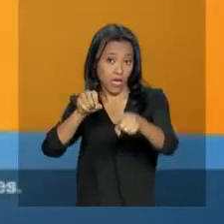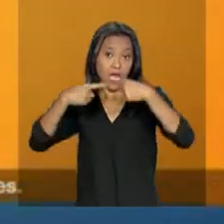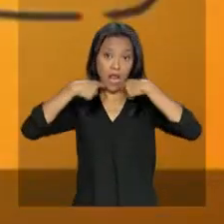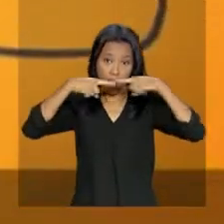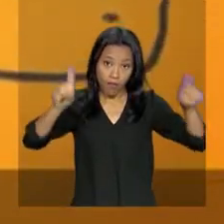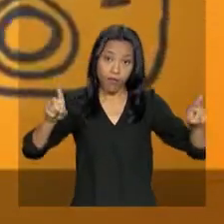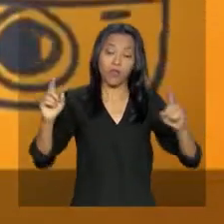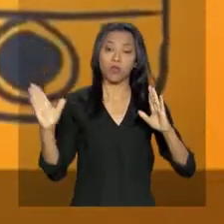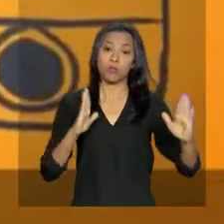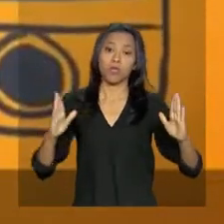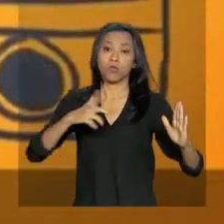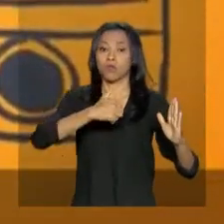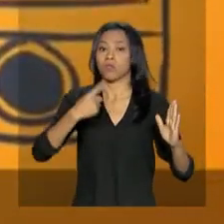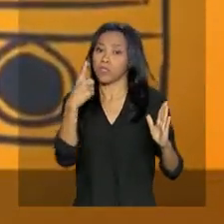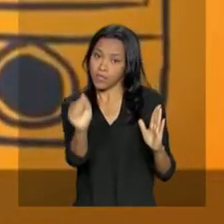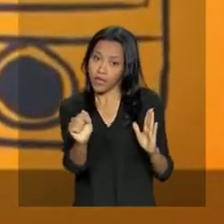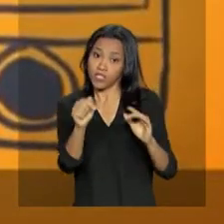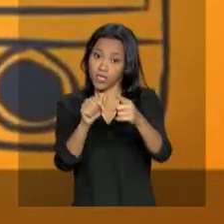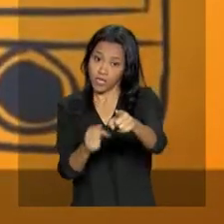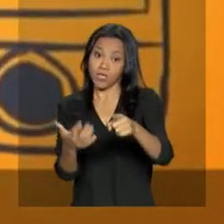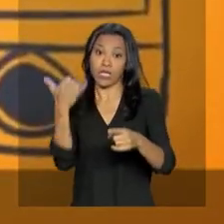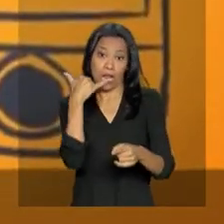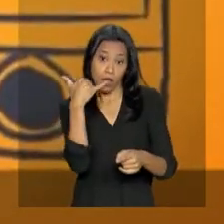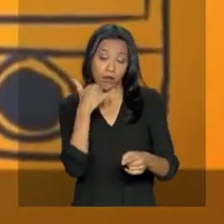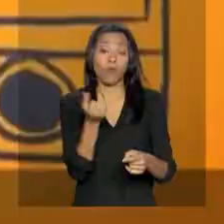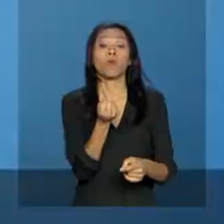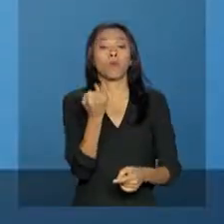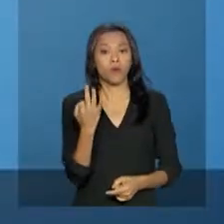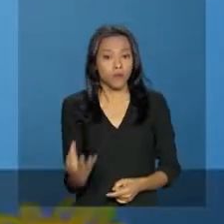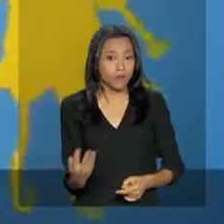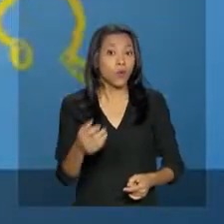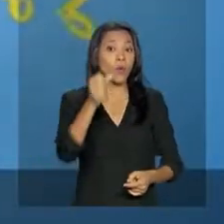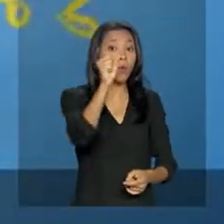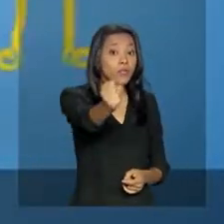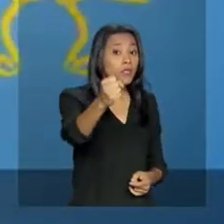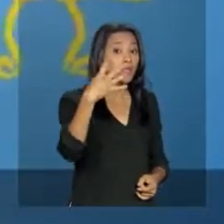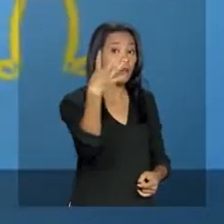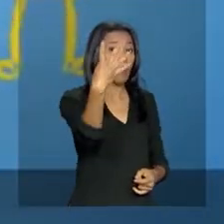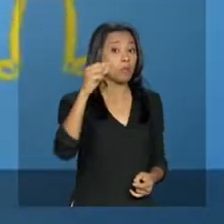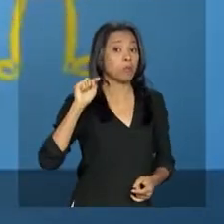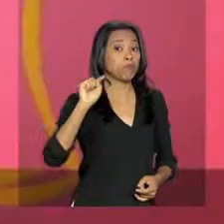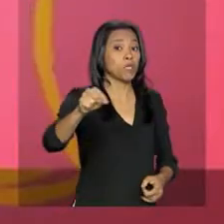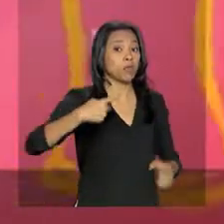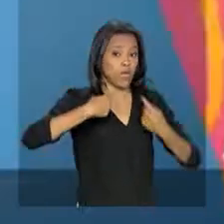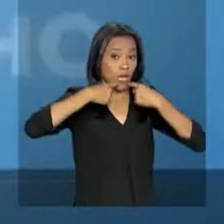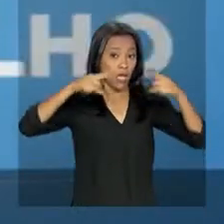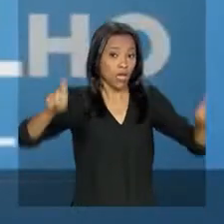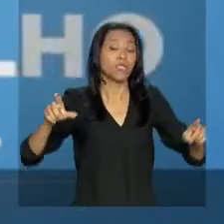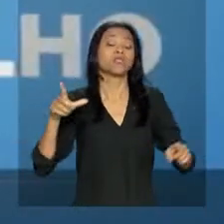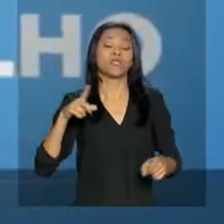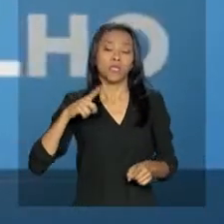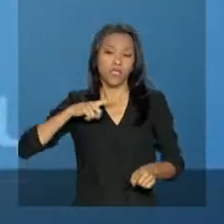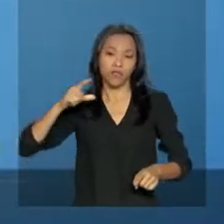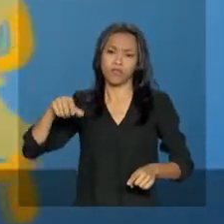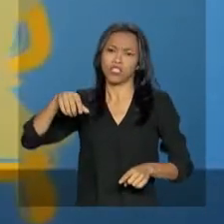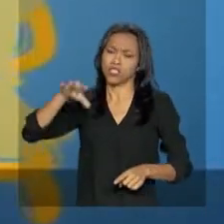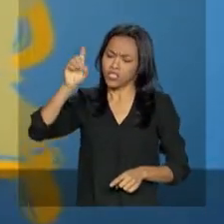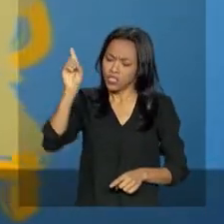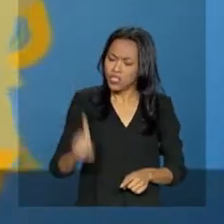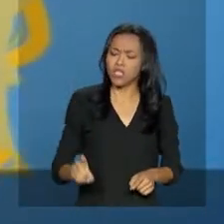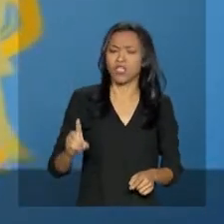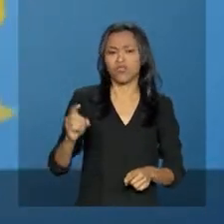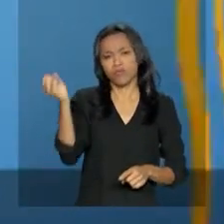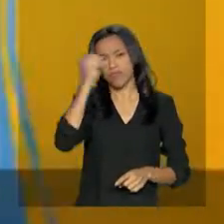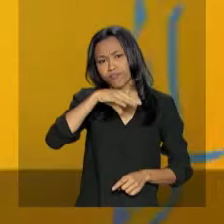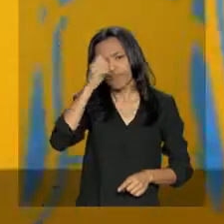2017, o Disque 100 recebeu mais de 84 mil denúncias, envolvendo violações dos direitos de crianças e